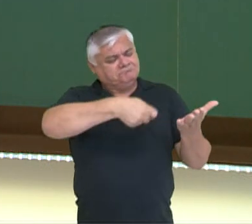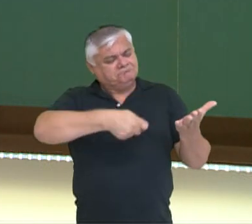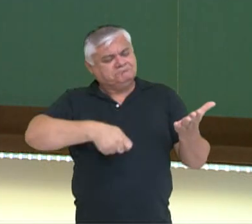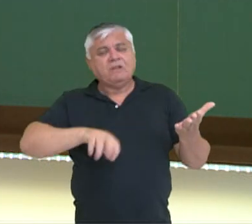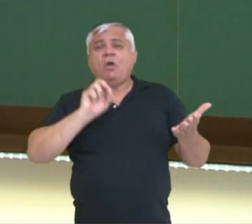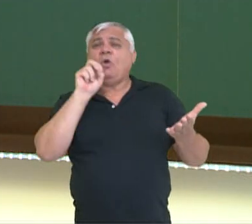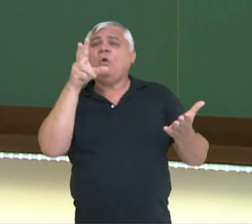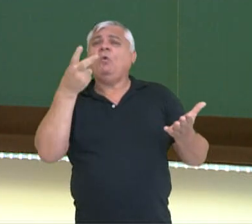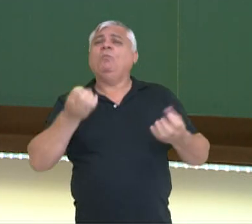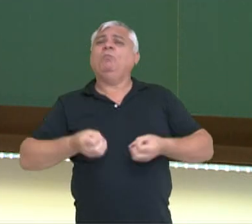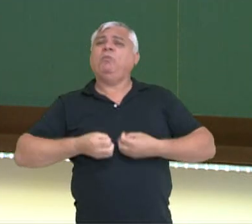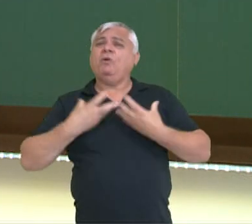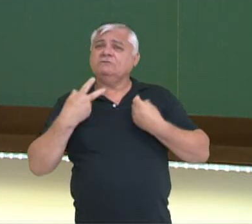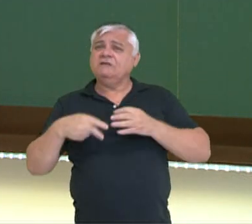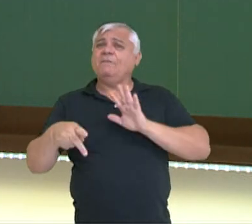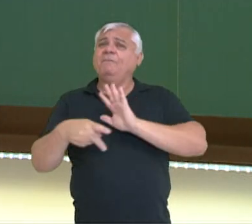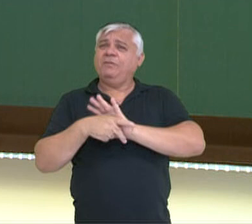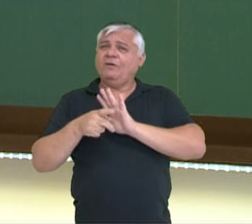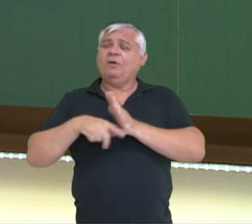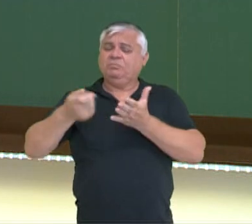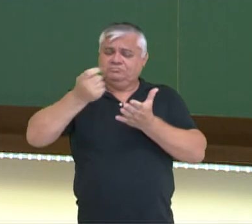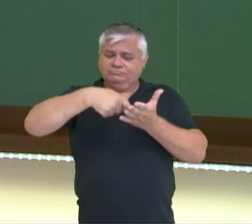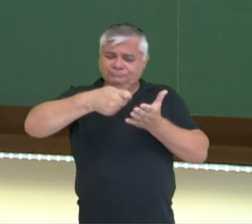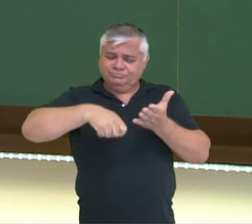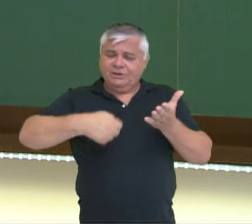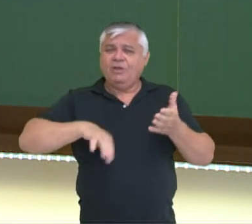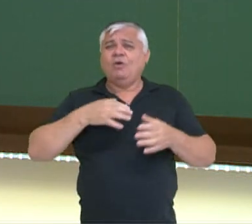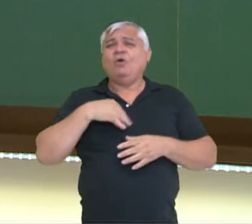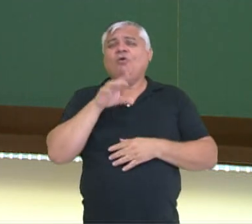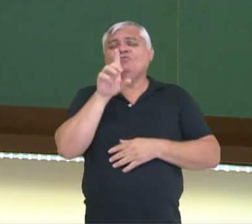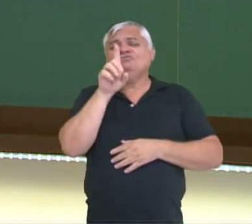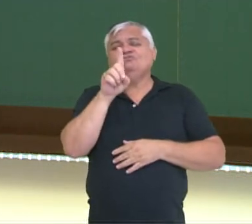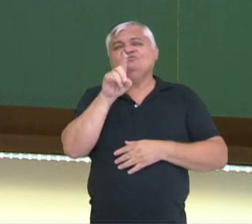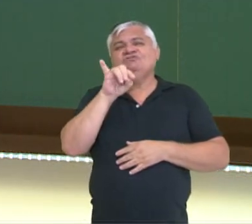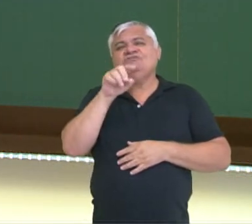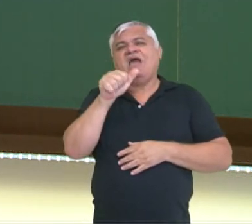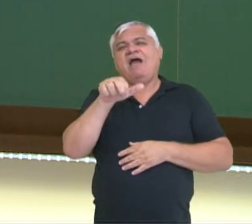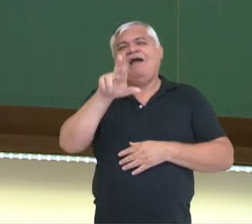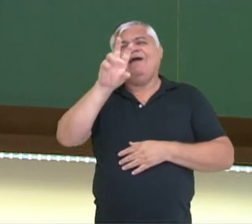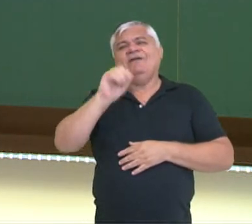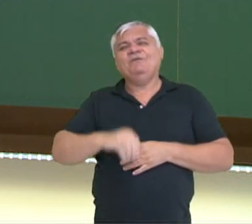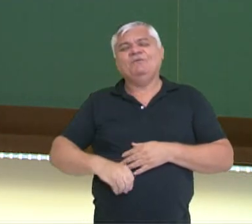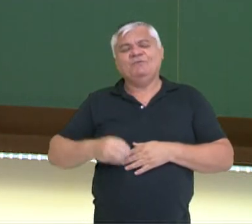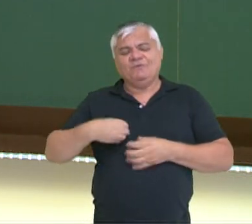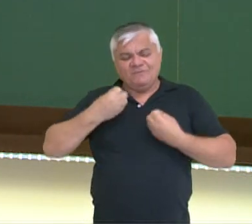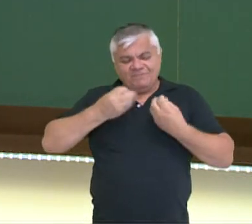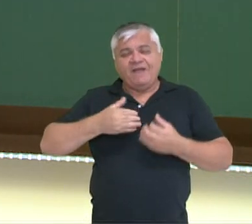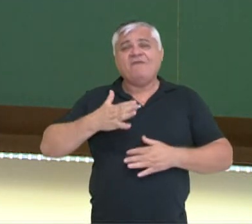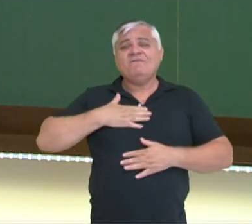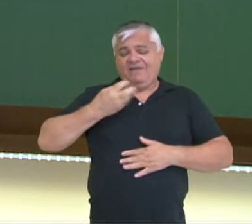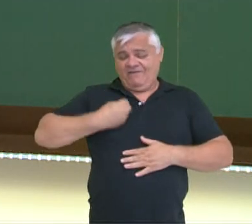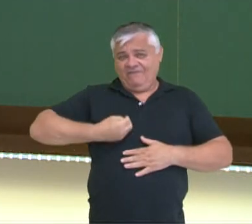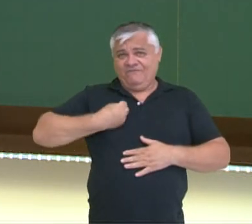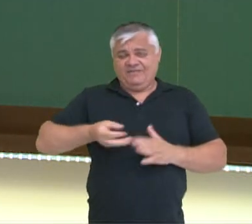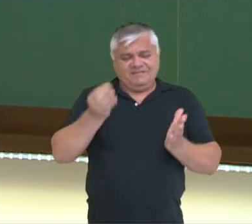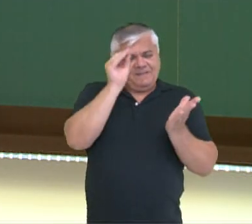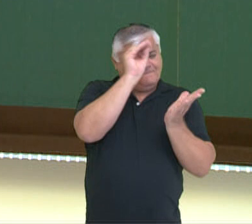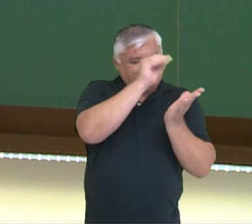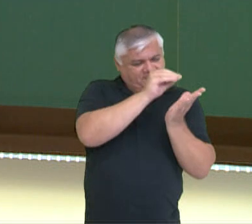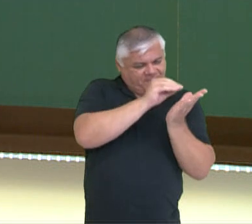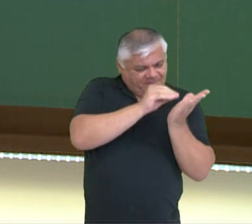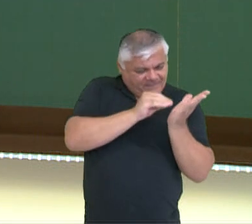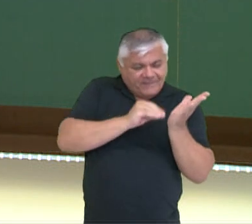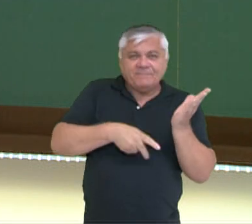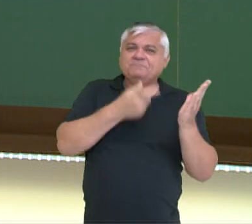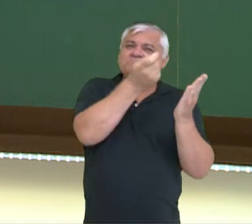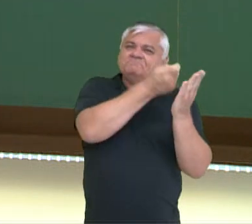uma poesia, escrevendo um diário, colocando os nossos sentimentos e pensamentos de forma escrita, muitas vezes, se